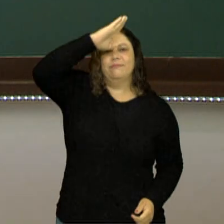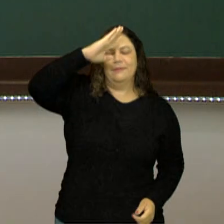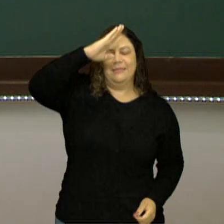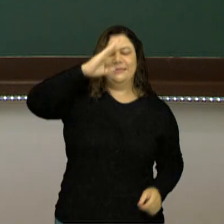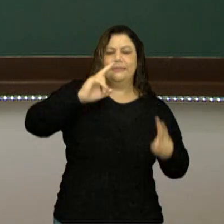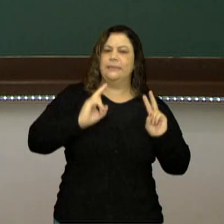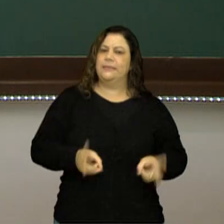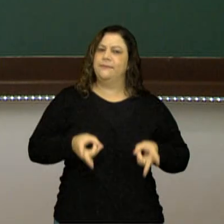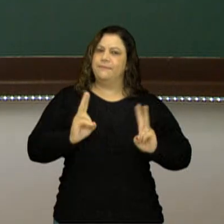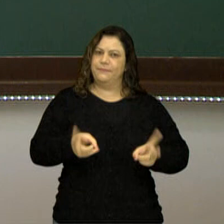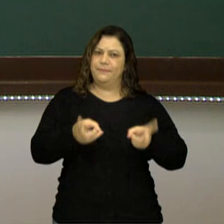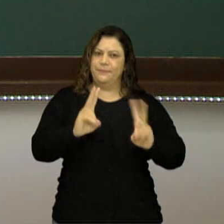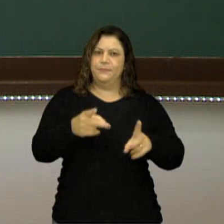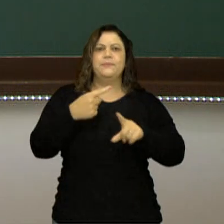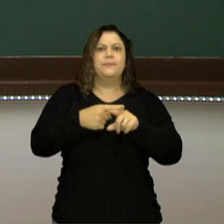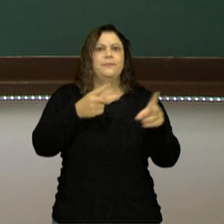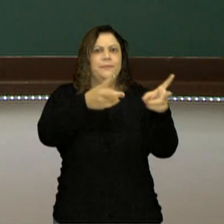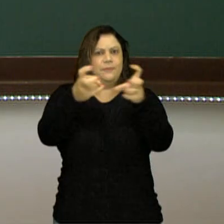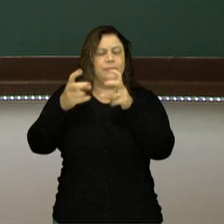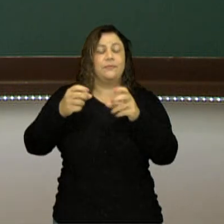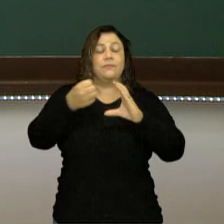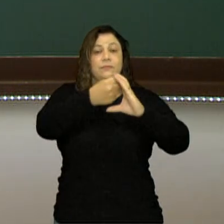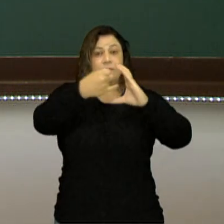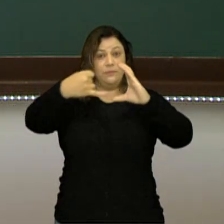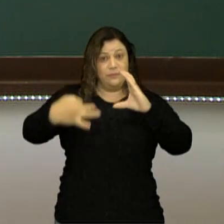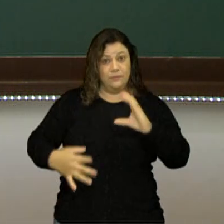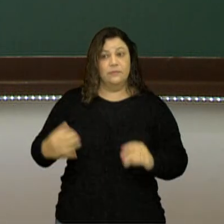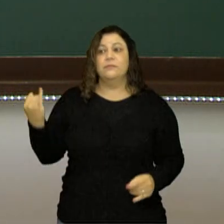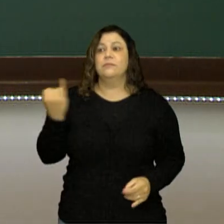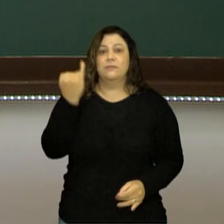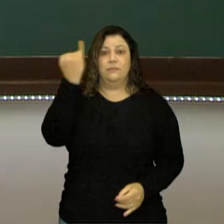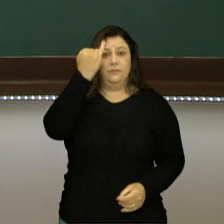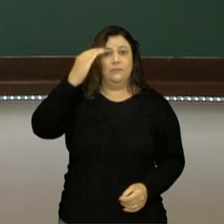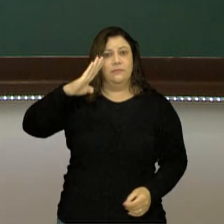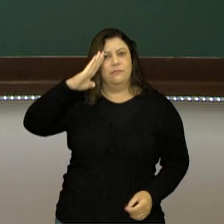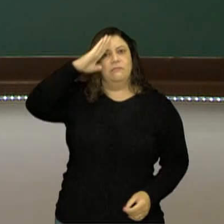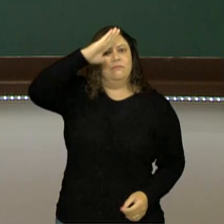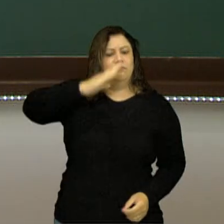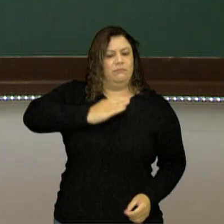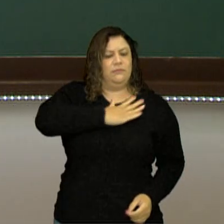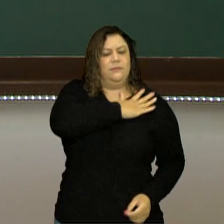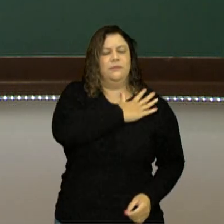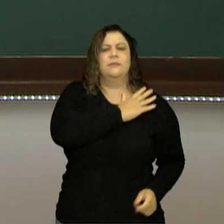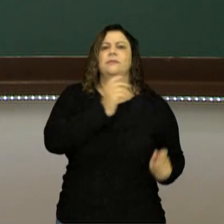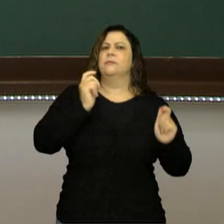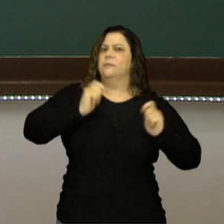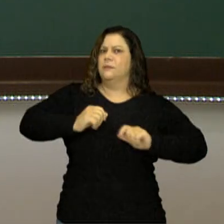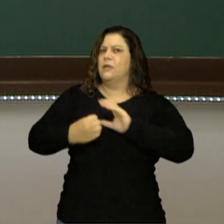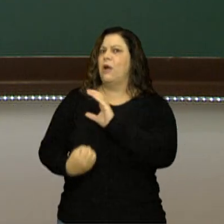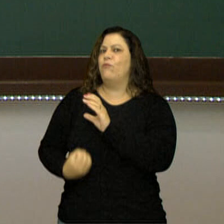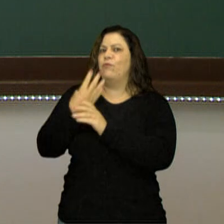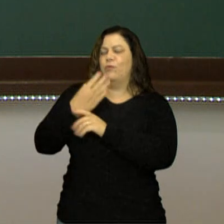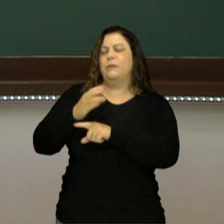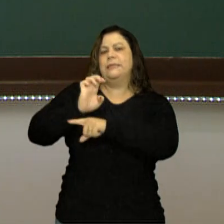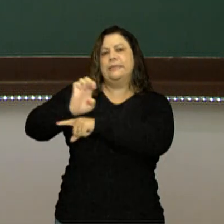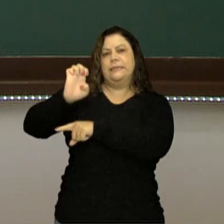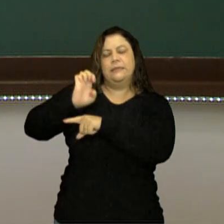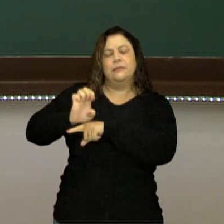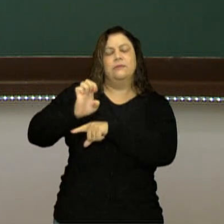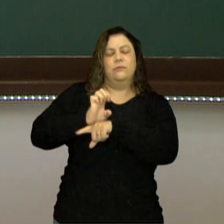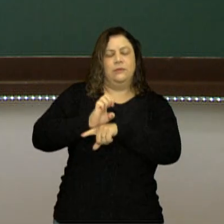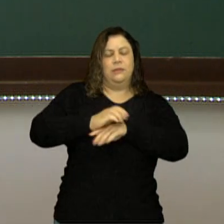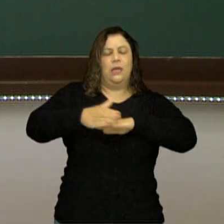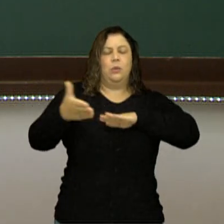ele é importante, uma característica importante, né, e imprescindível na formação do Estado Nacional